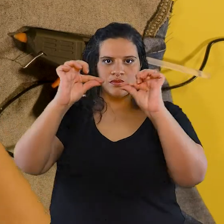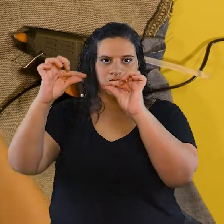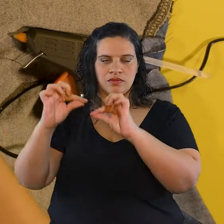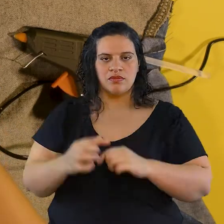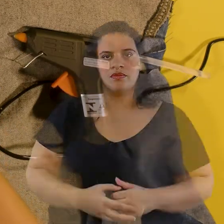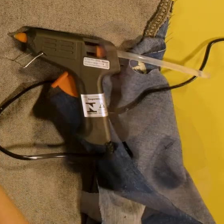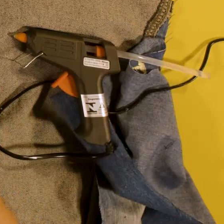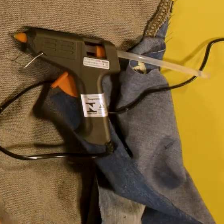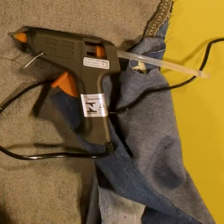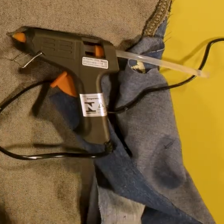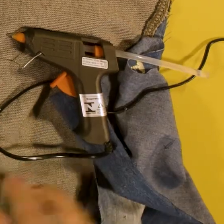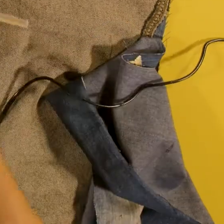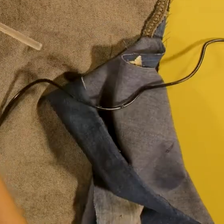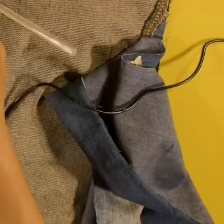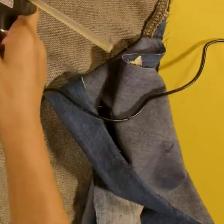Dobro pra dentro.